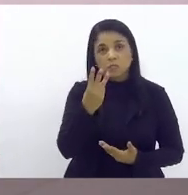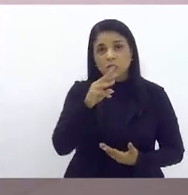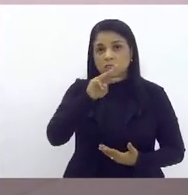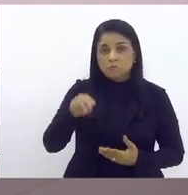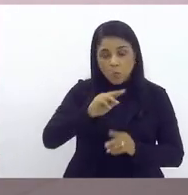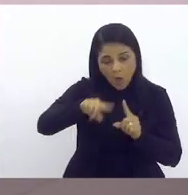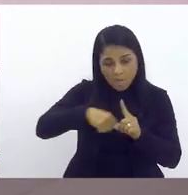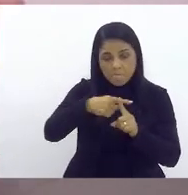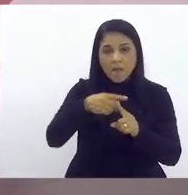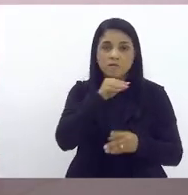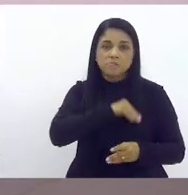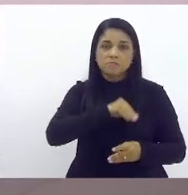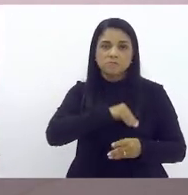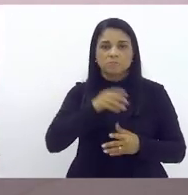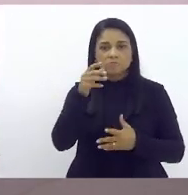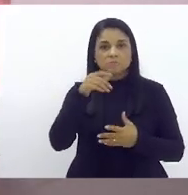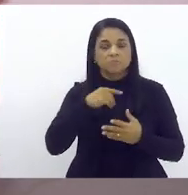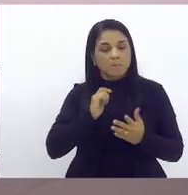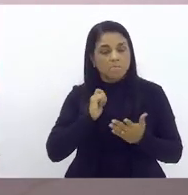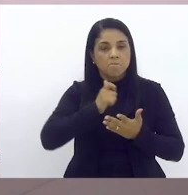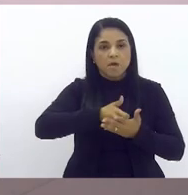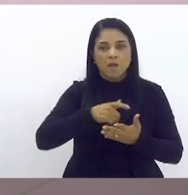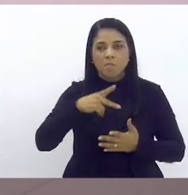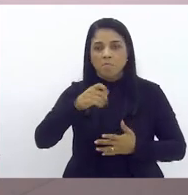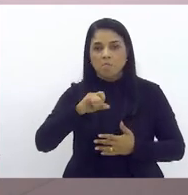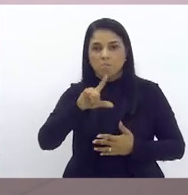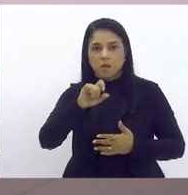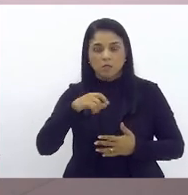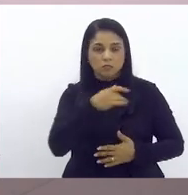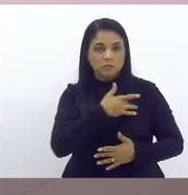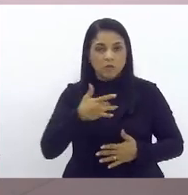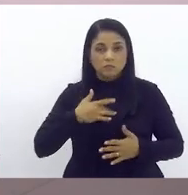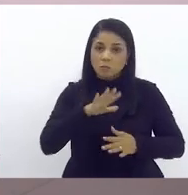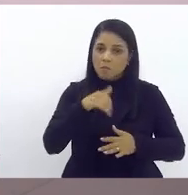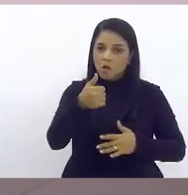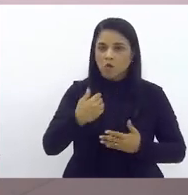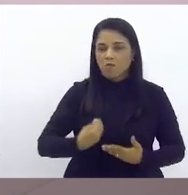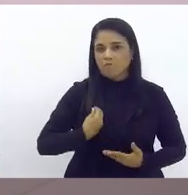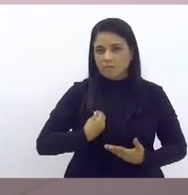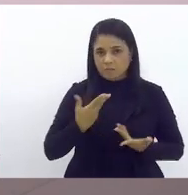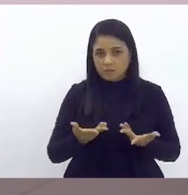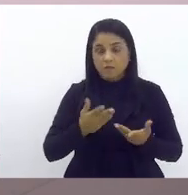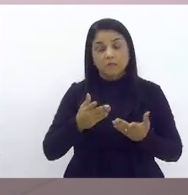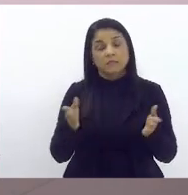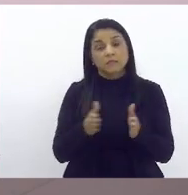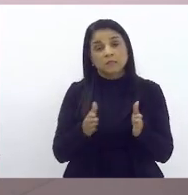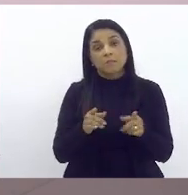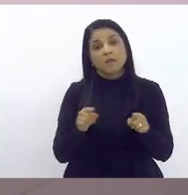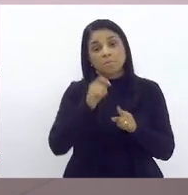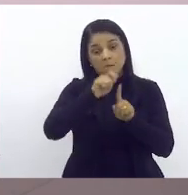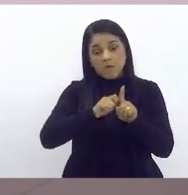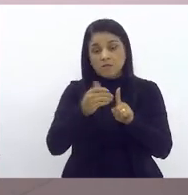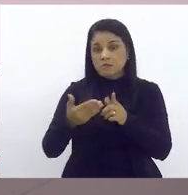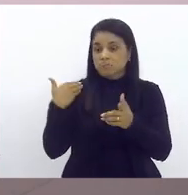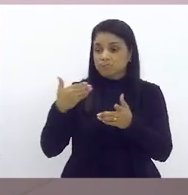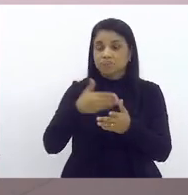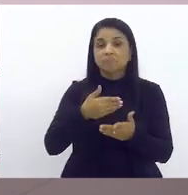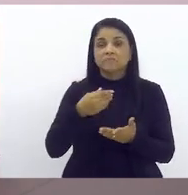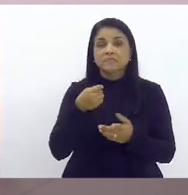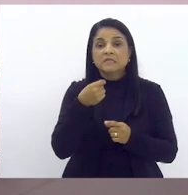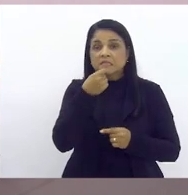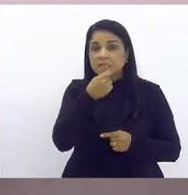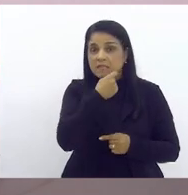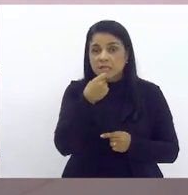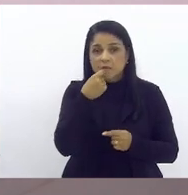R$1.000, R$2.000, ou talvez R$3.000 a mais no seu rendimento para poder pagar um plano de saúde, ter um custo de vida melhor. E, recentemente, no último mês agora, em setembro,